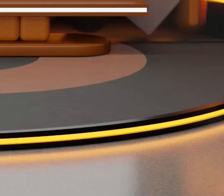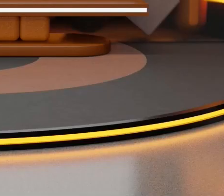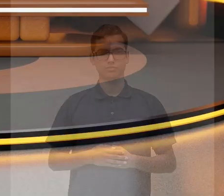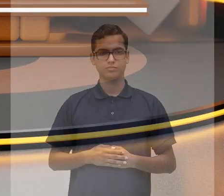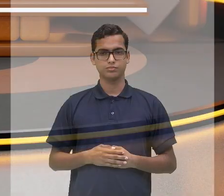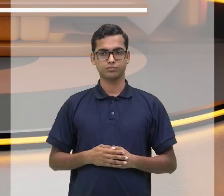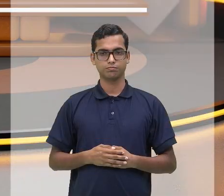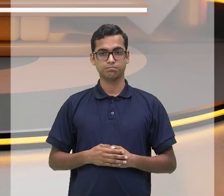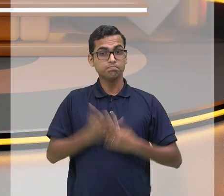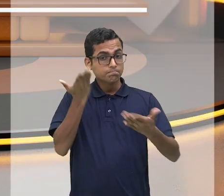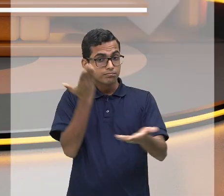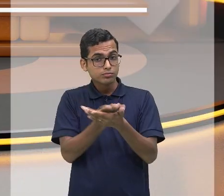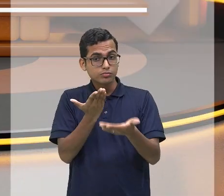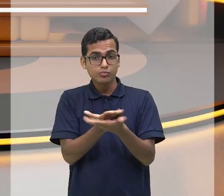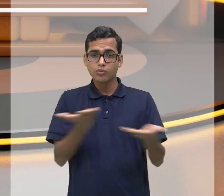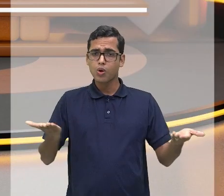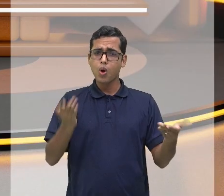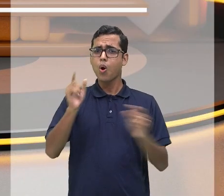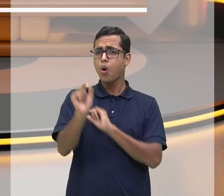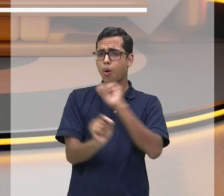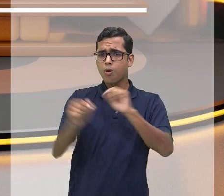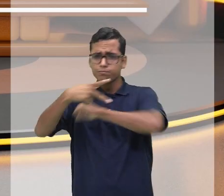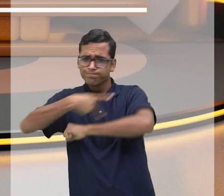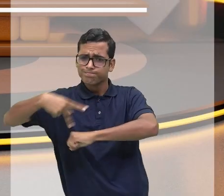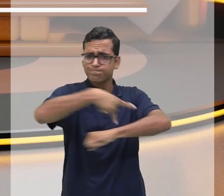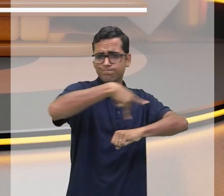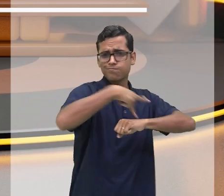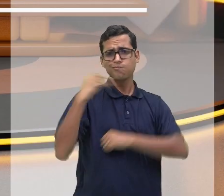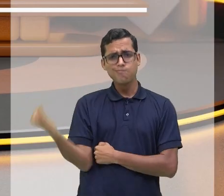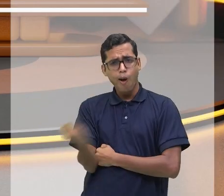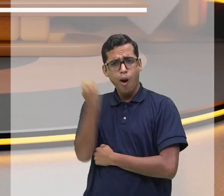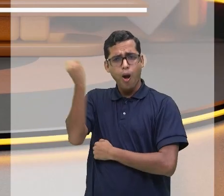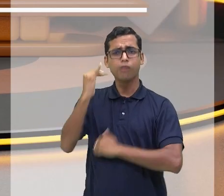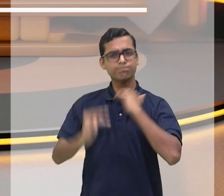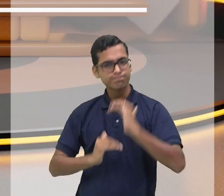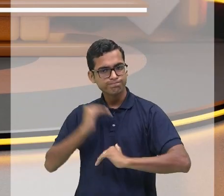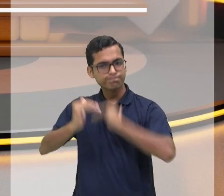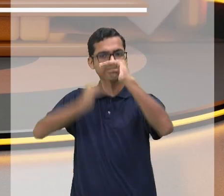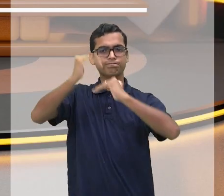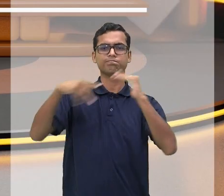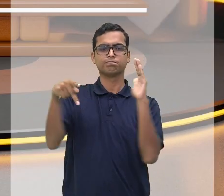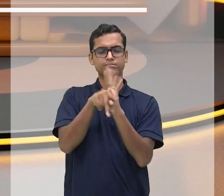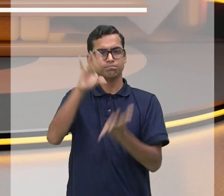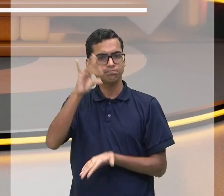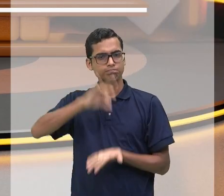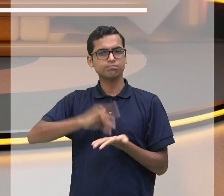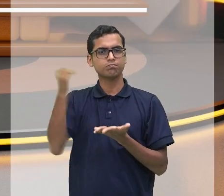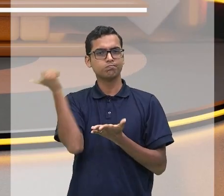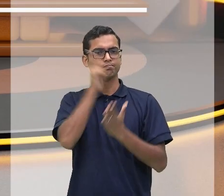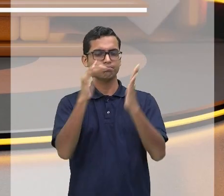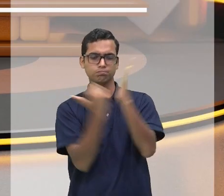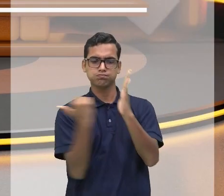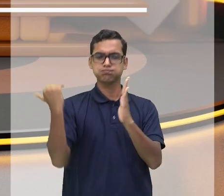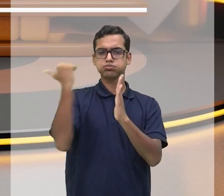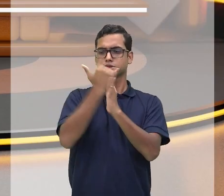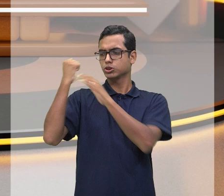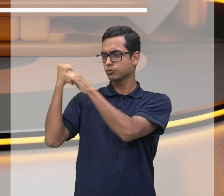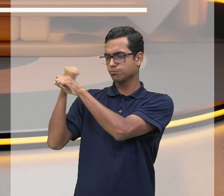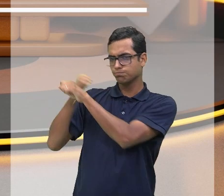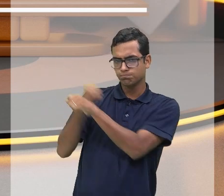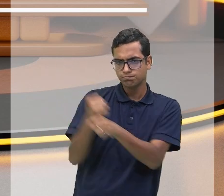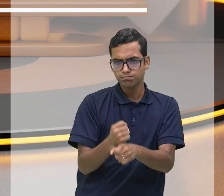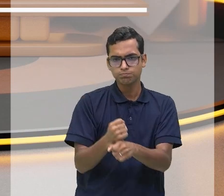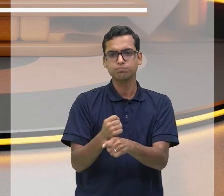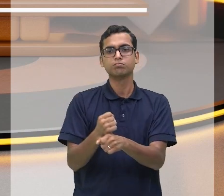Nós estudaremos sobre importantes países que se desenvolveram bastante ao longo dos últimos